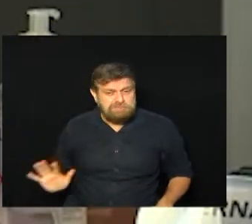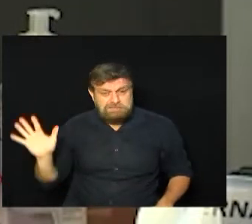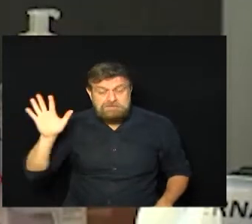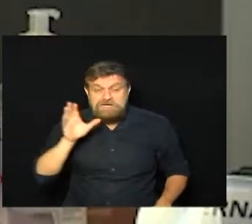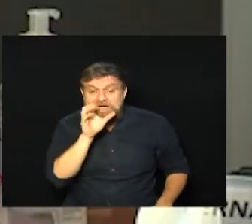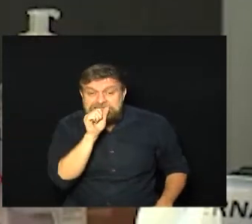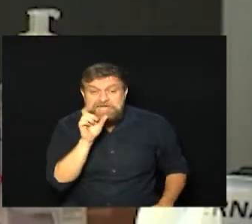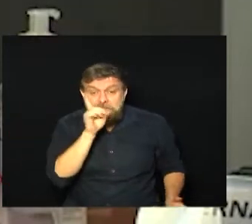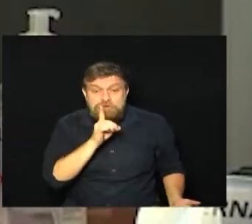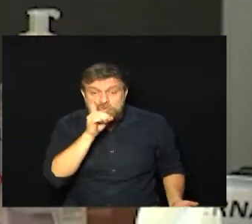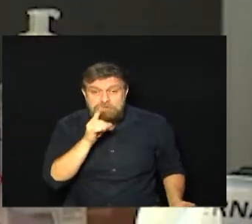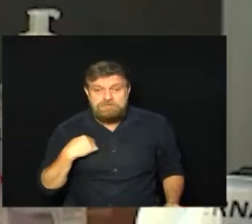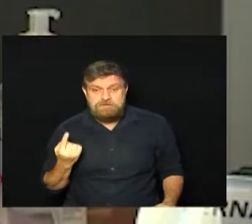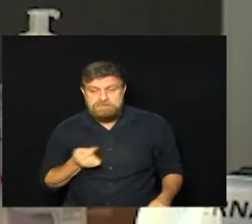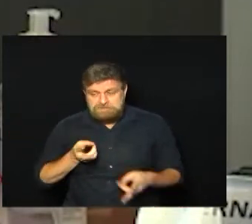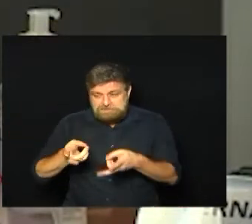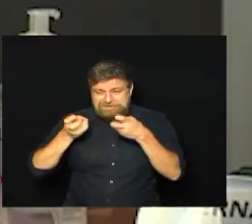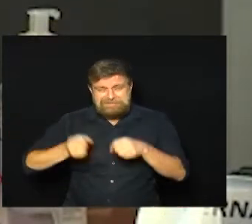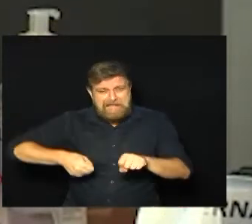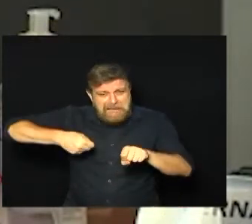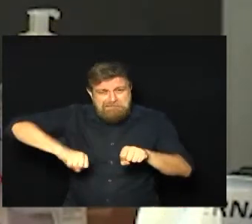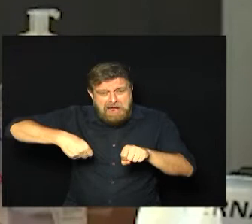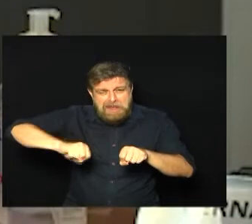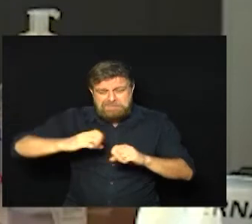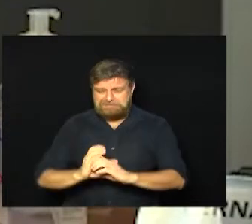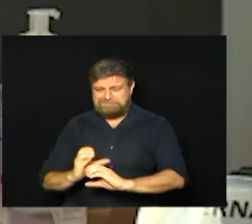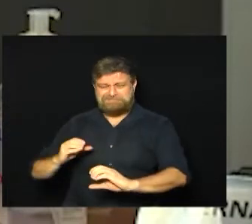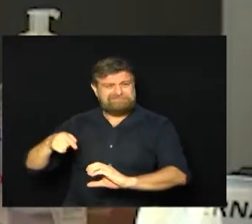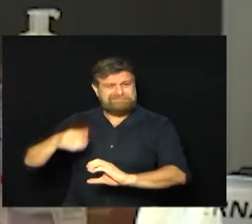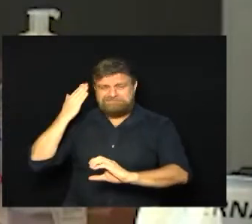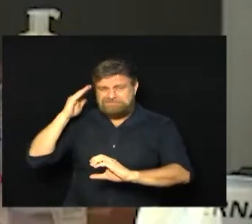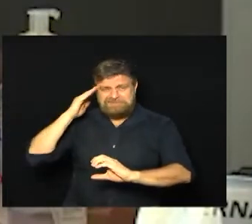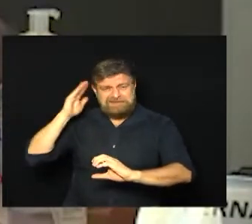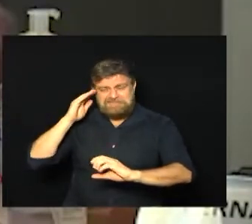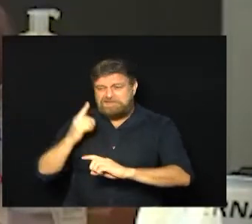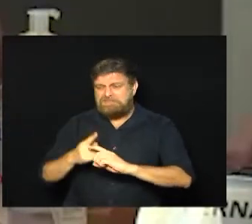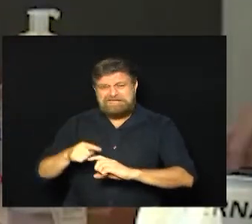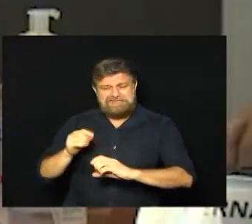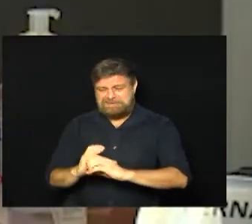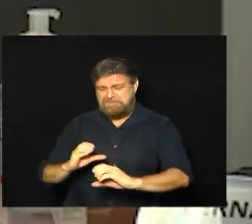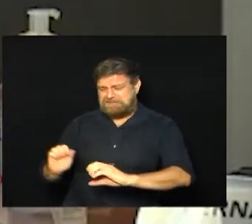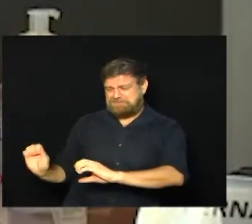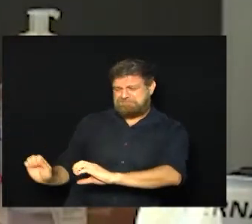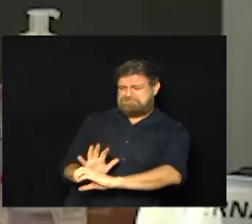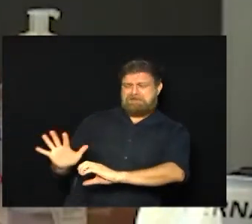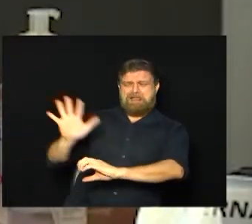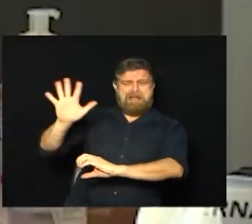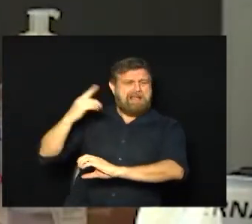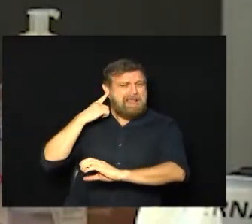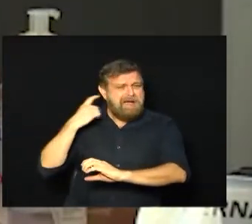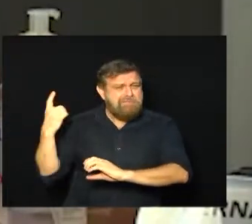no domingo, a gente ouve aquelas motos com aquele, sei lá, eu não entendo muito de moto, mas aqueles escapamentos ou sem